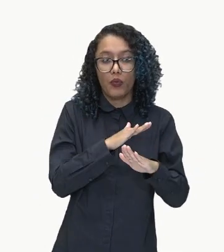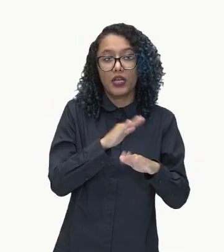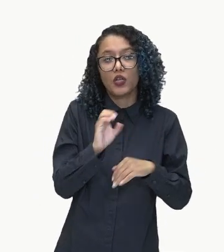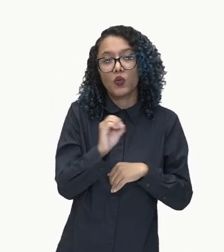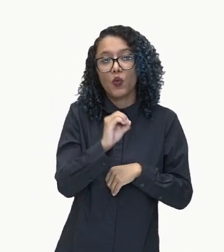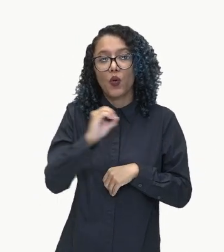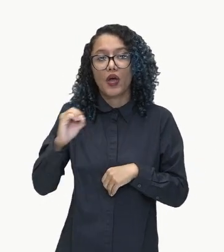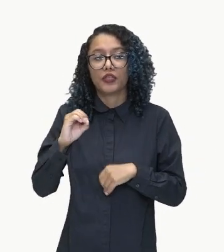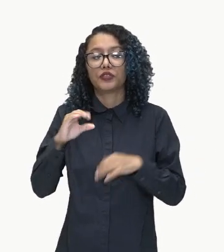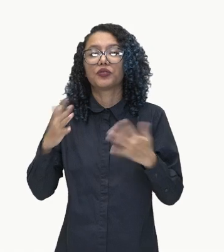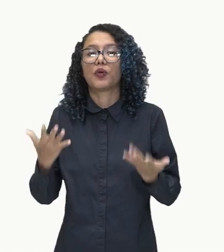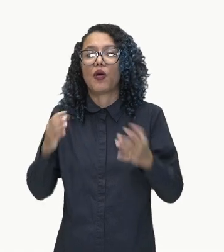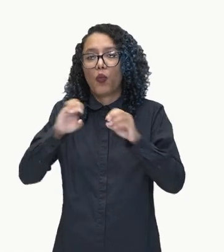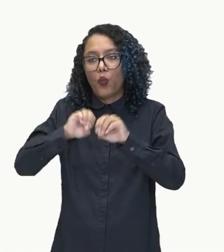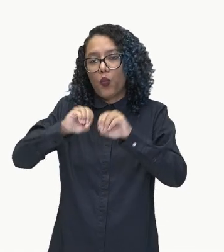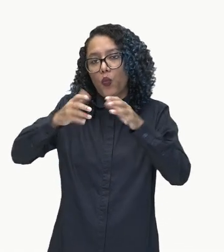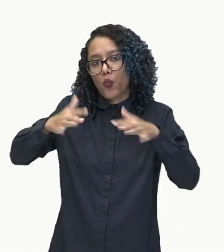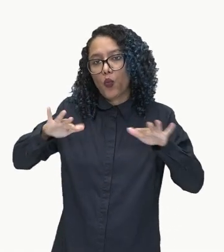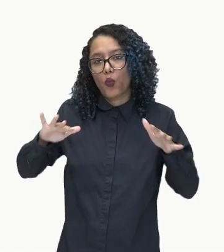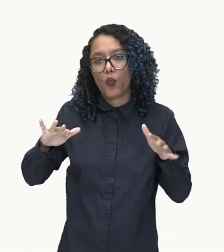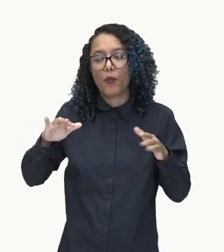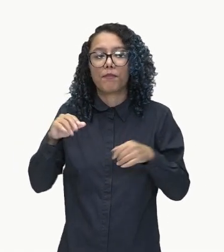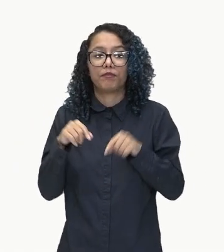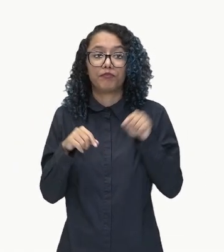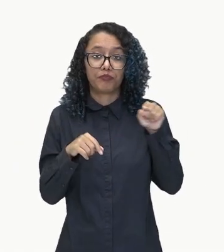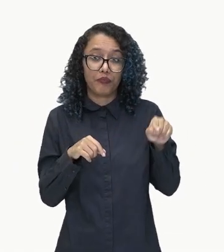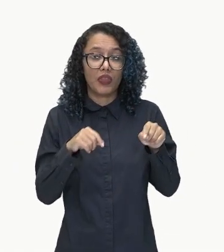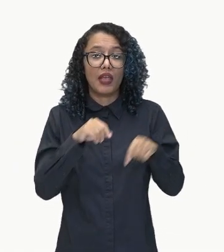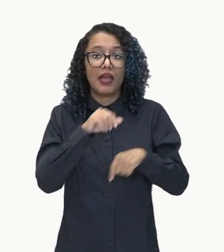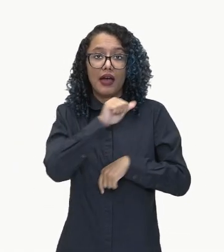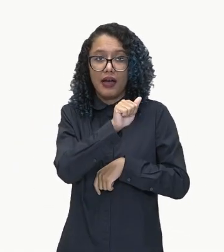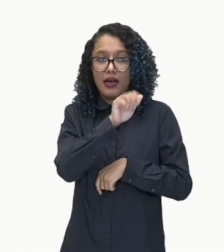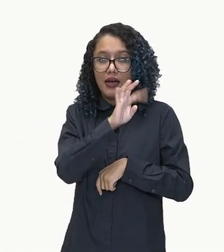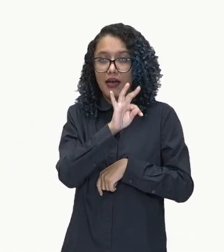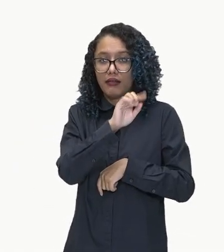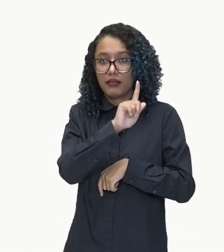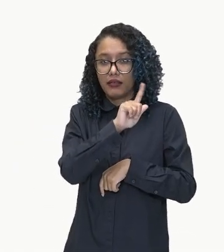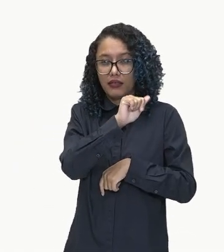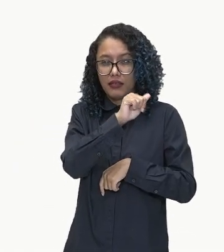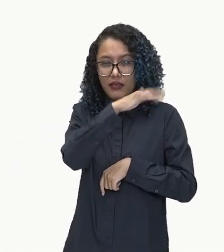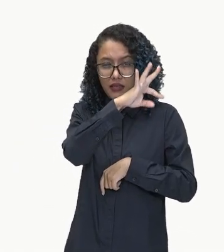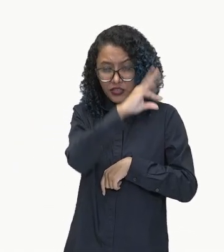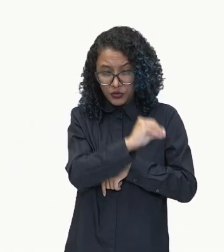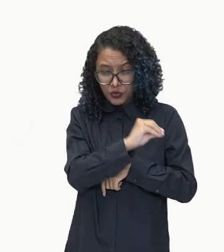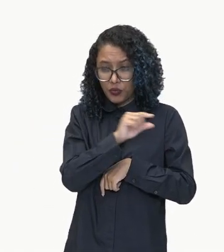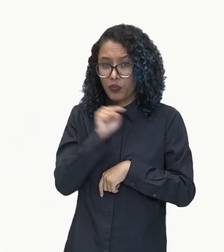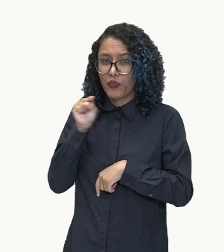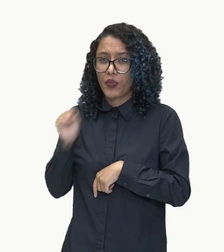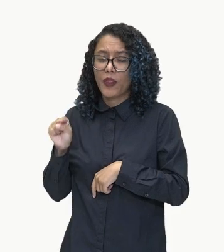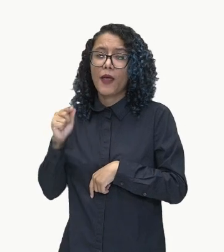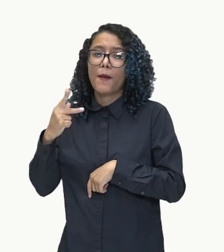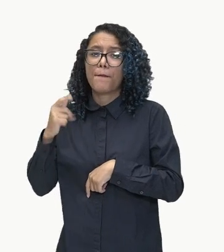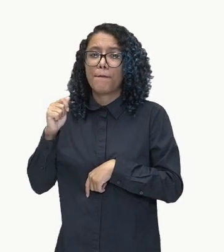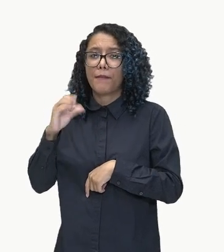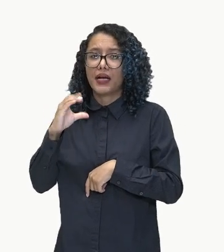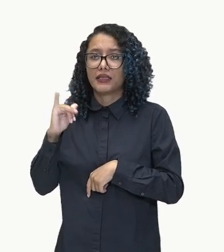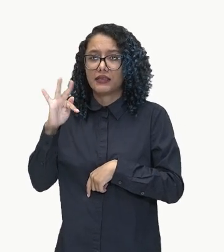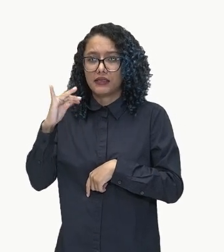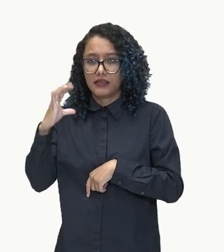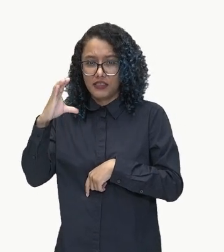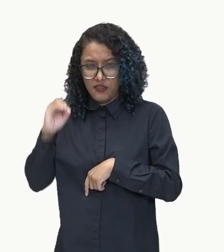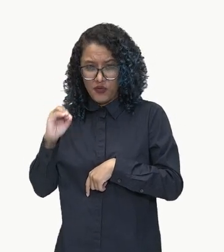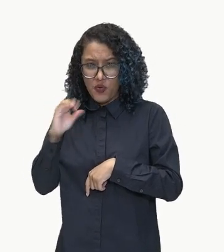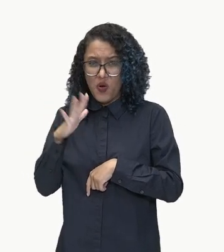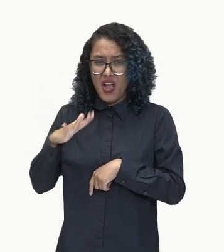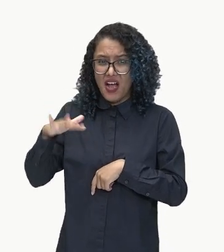oeste pelo Oceano Pacífico, ainda pegando uma parte, né, ali do Alasca, principalmente